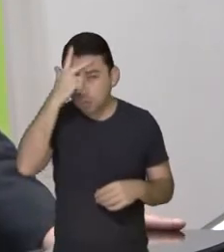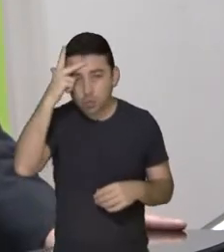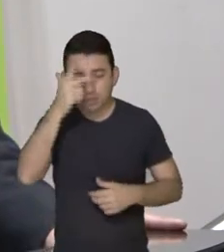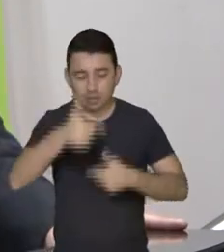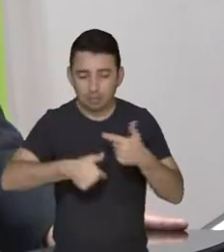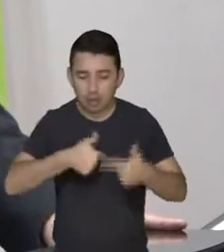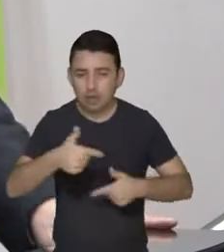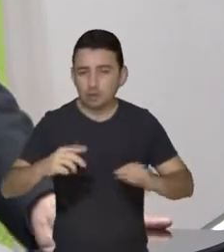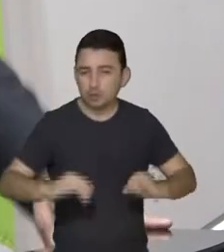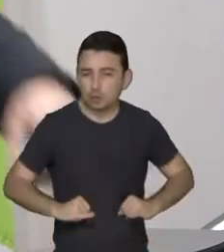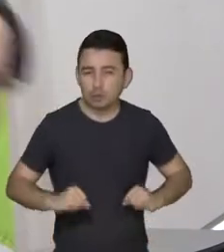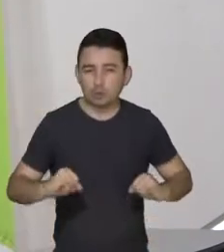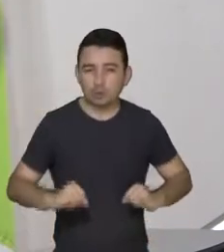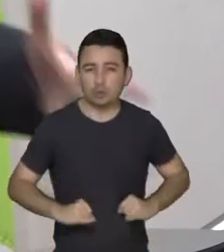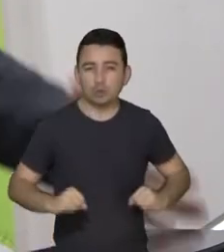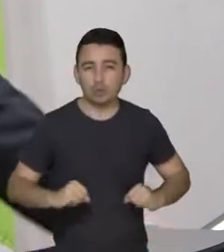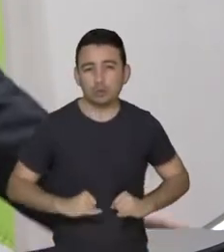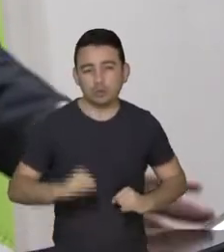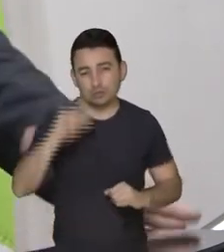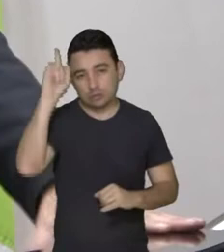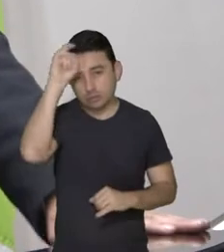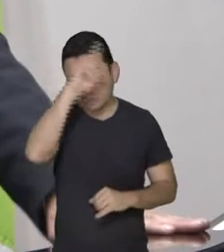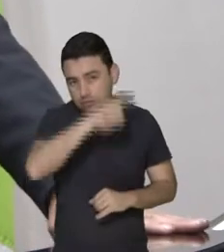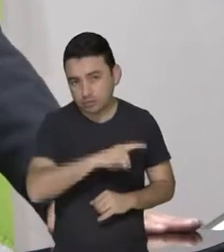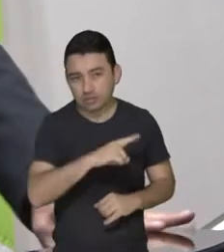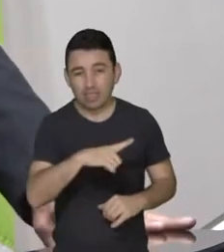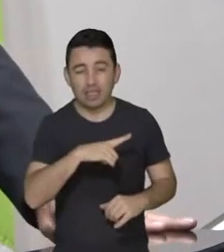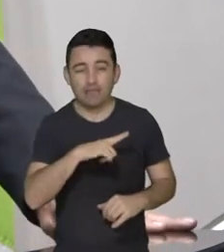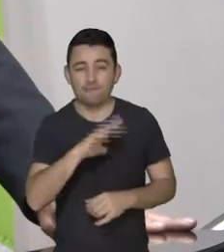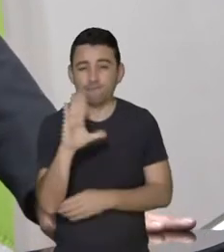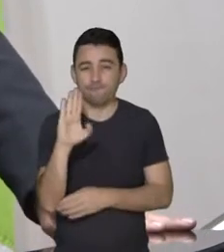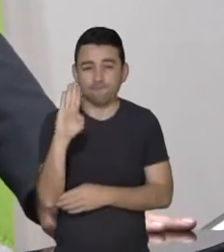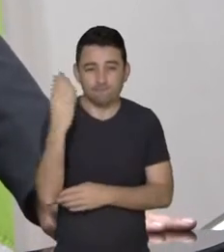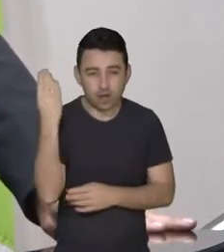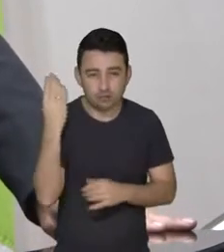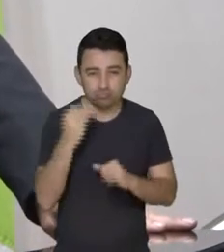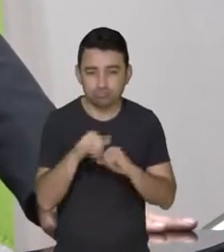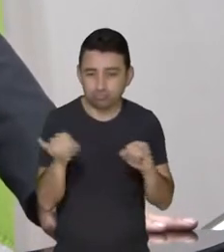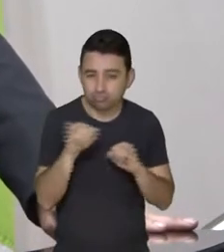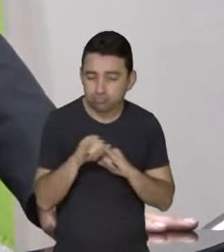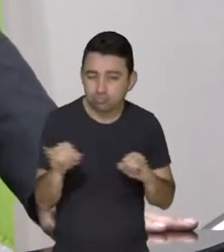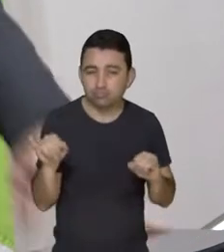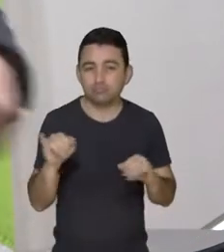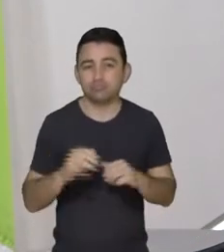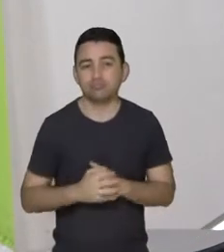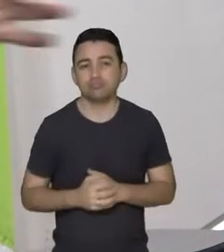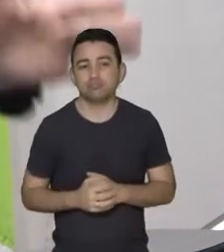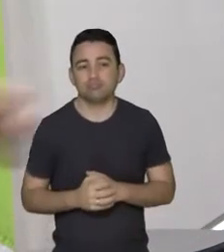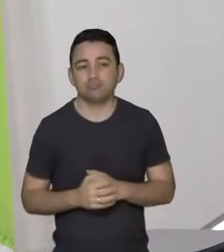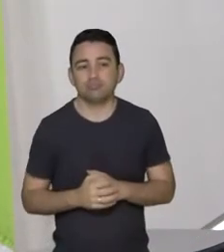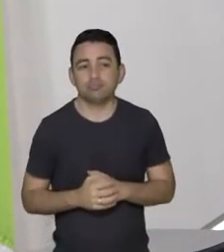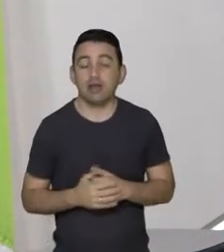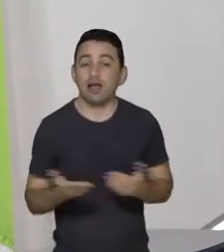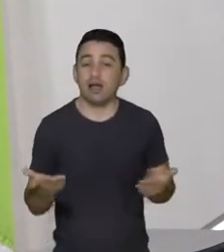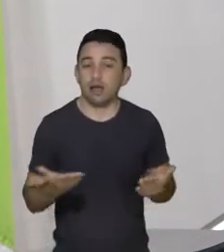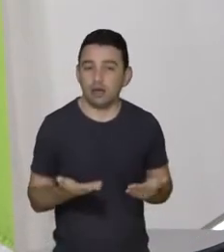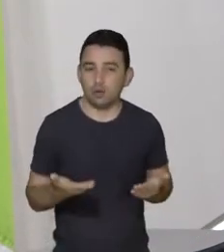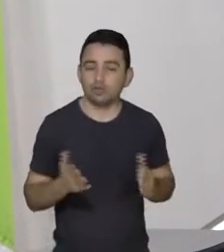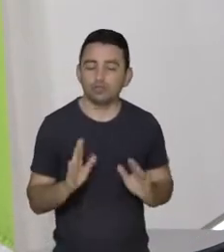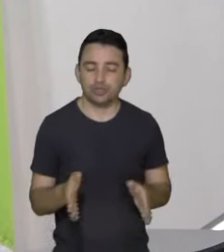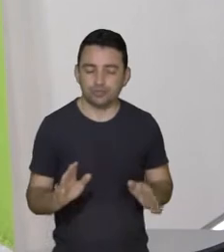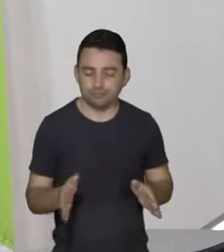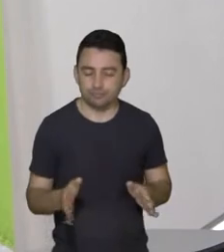às vezes inclusive se ilude com alguma fake News ou com alguma coisa que veio então o recado aí está